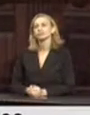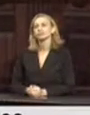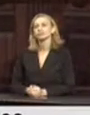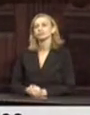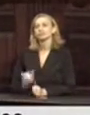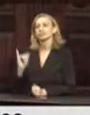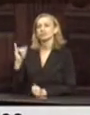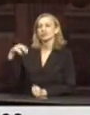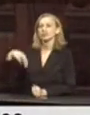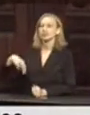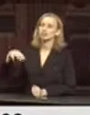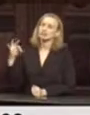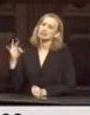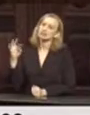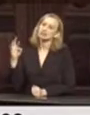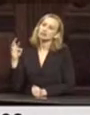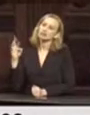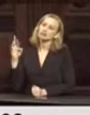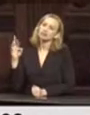intervenção,